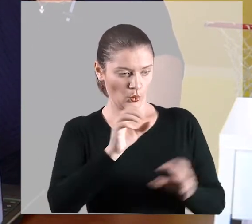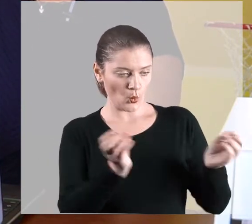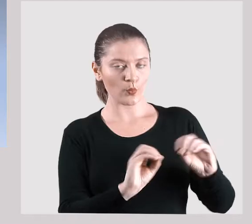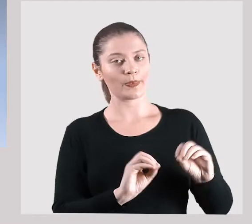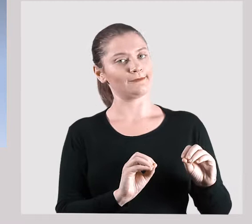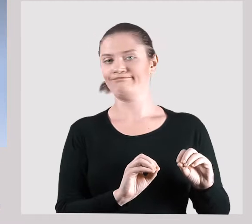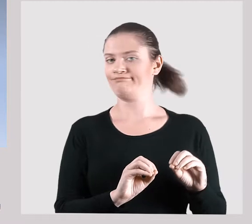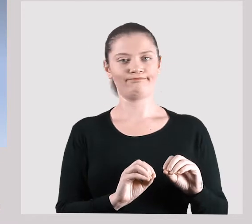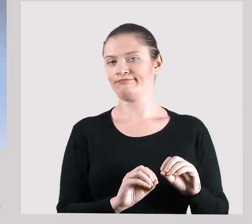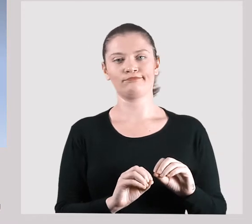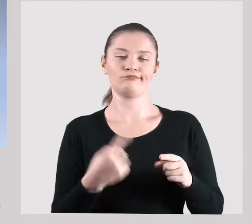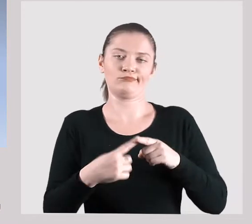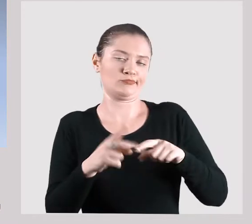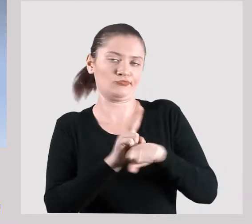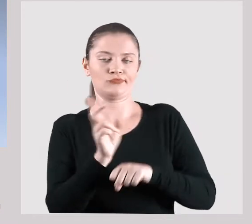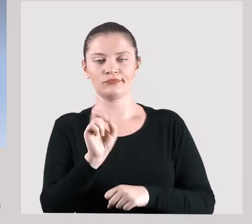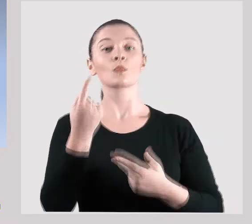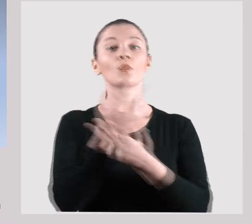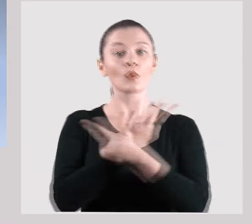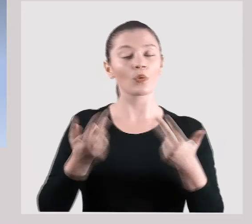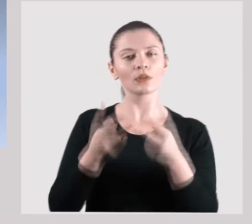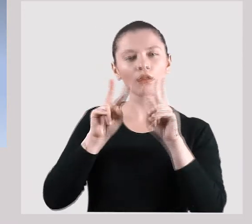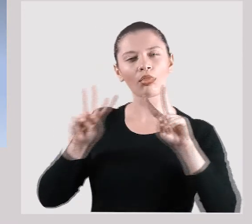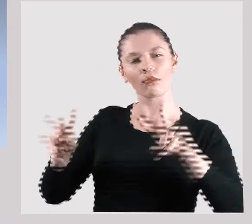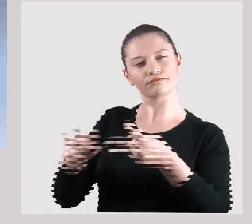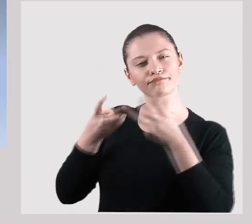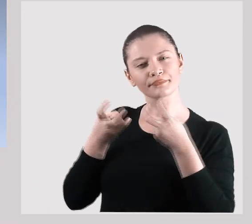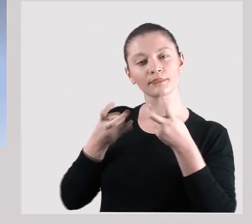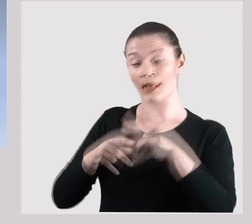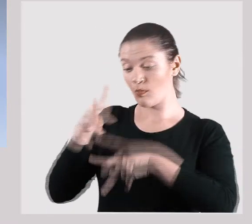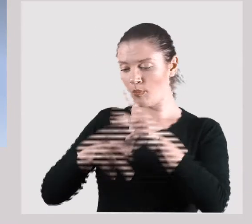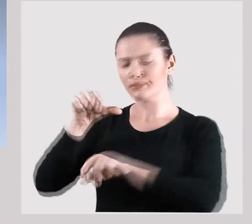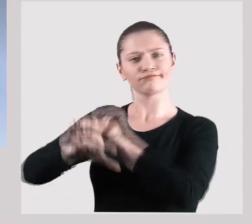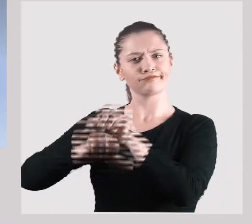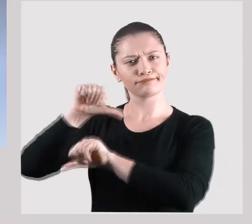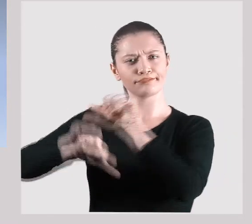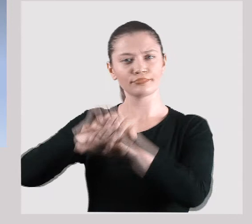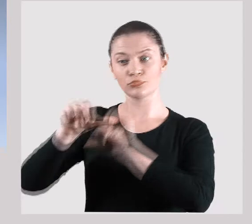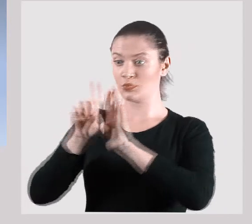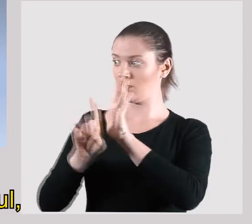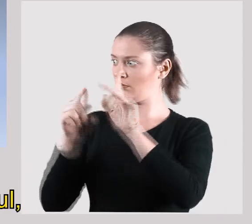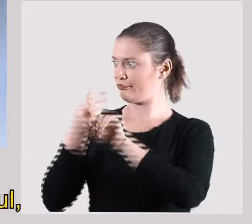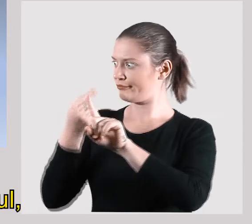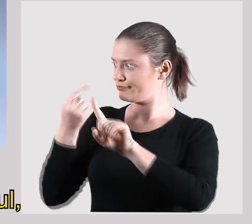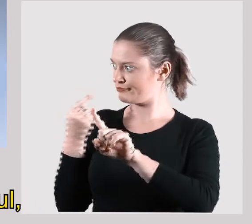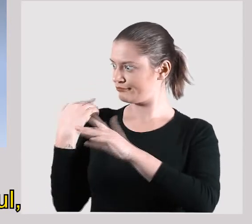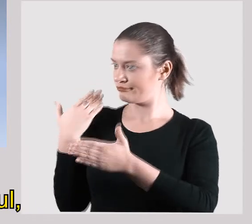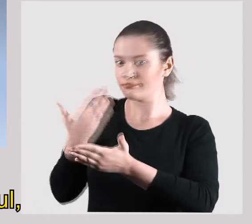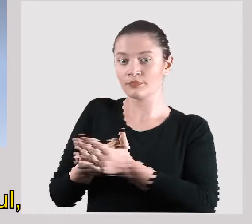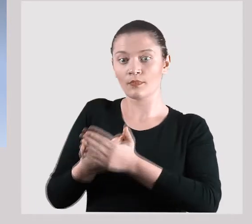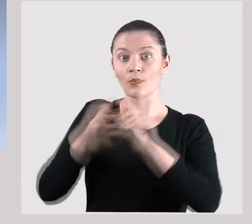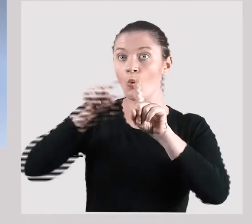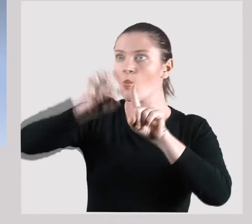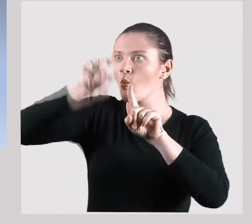Então, uma coisa que se vê também, assim, essa população mudou muito na última década. Esse gráfico a gente vê